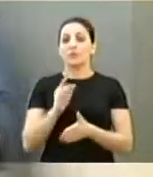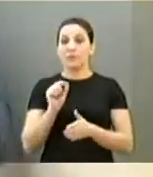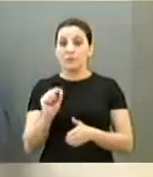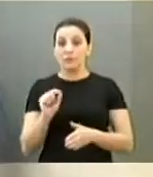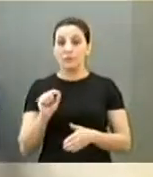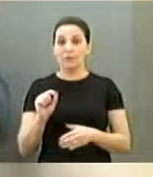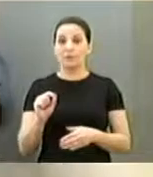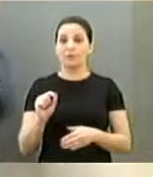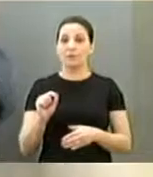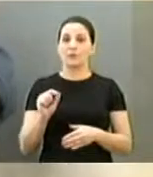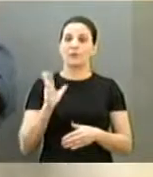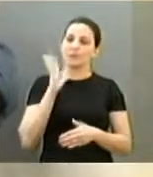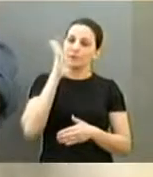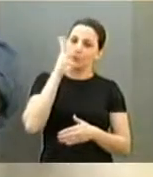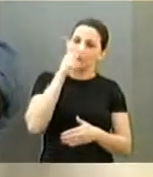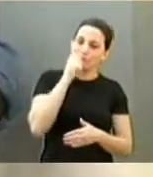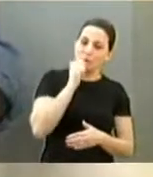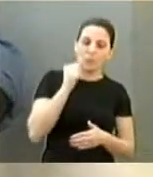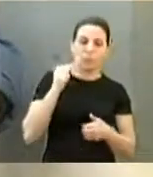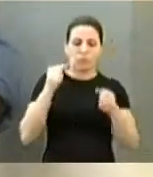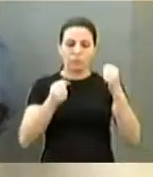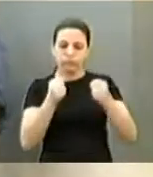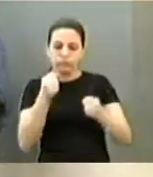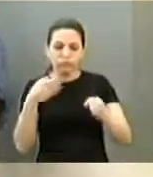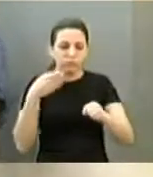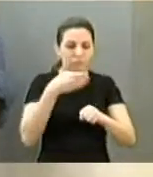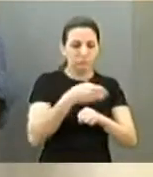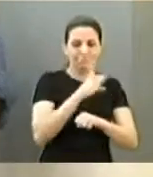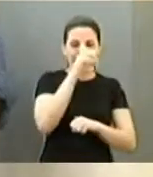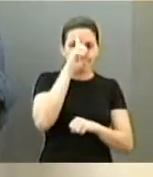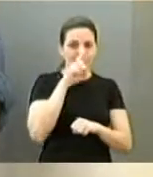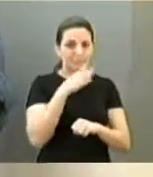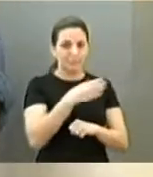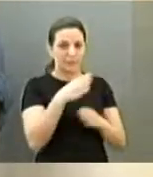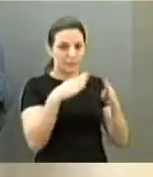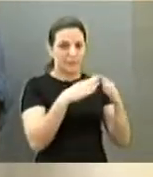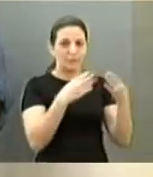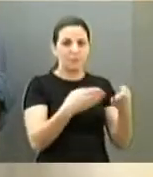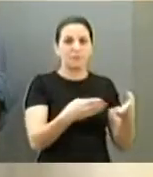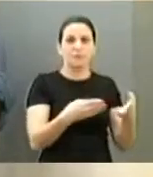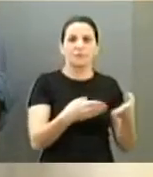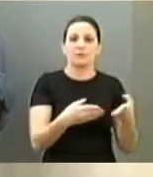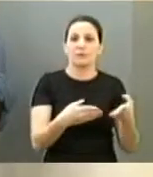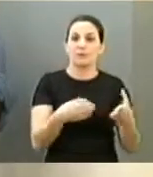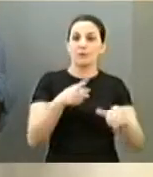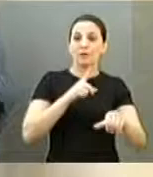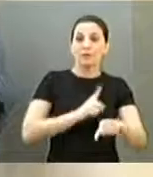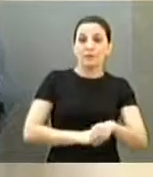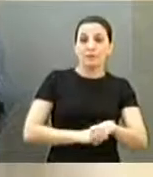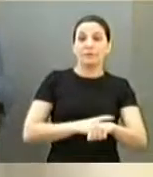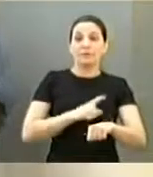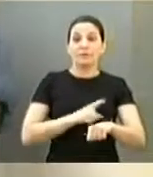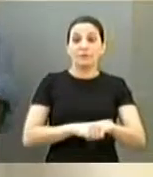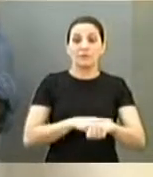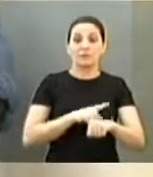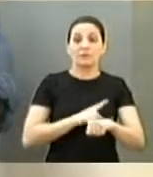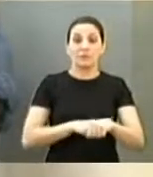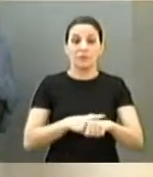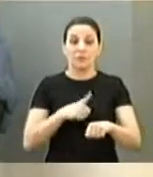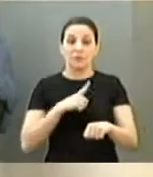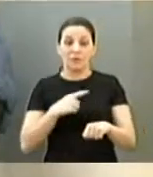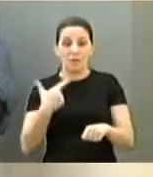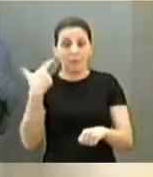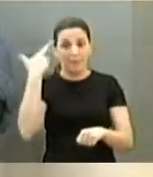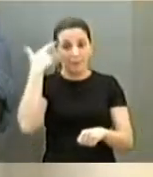acaba demorando. E cada minuto, aquele que está com a arma apontada para si,